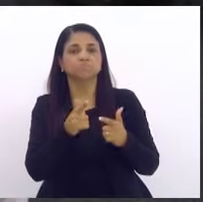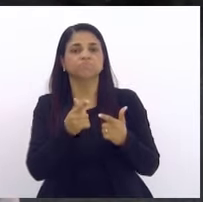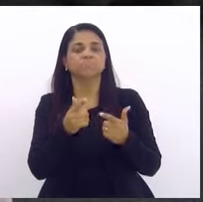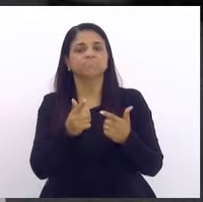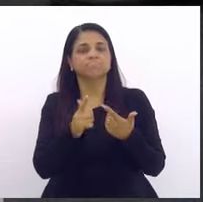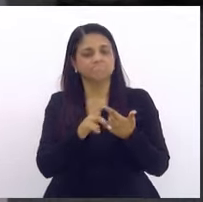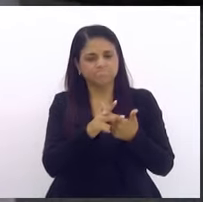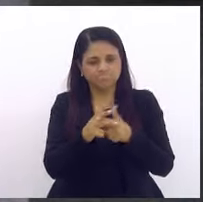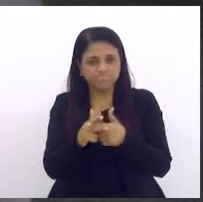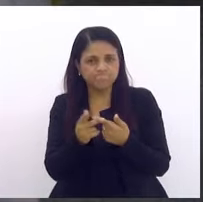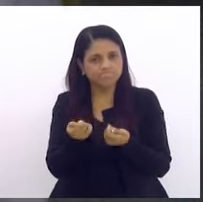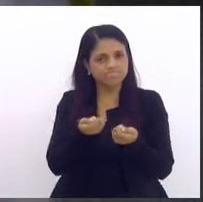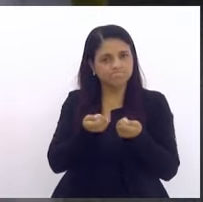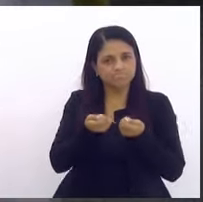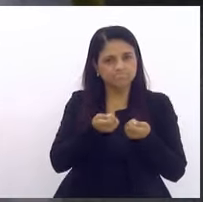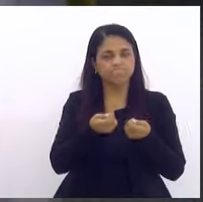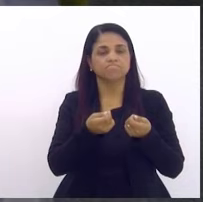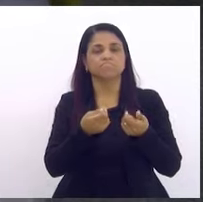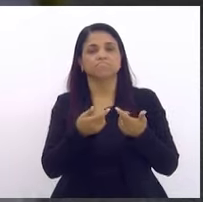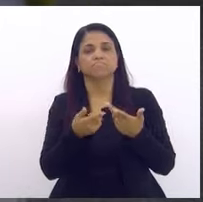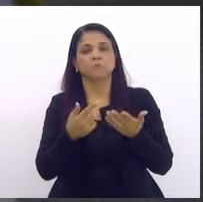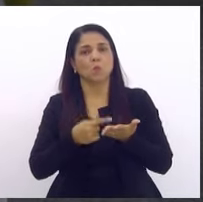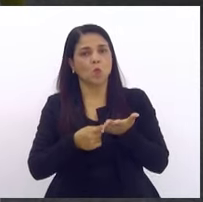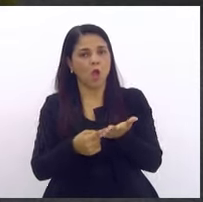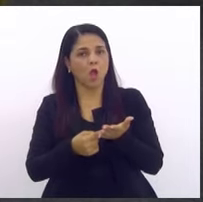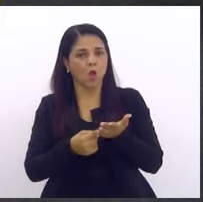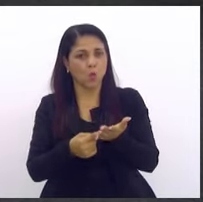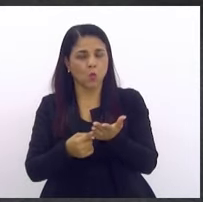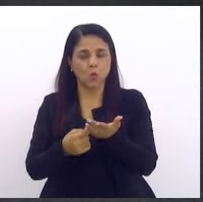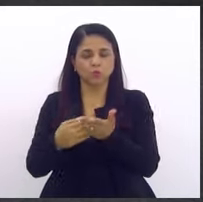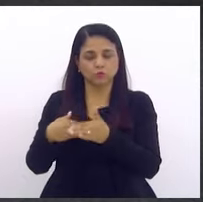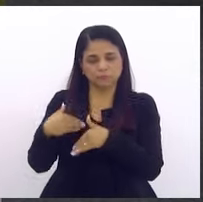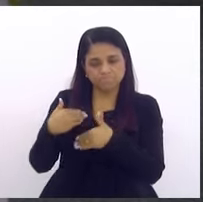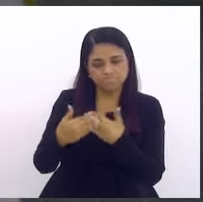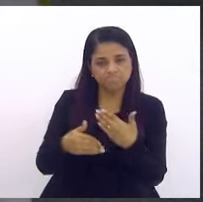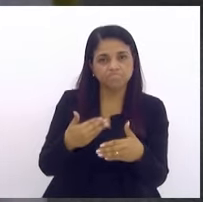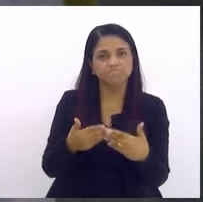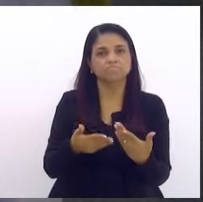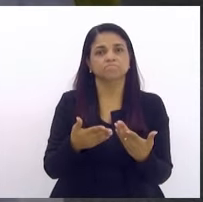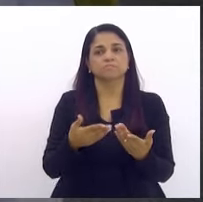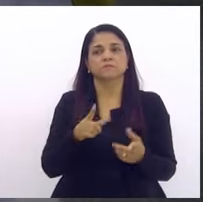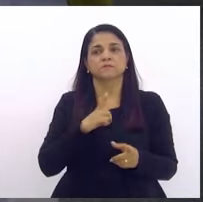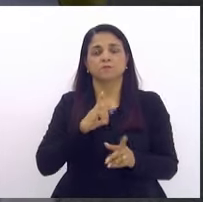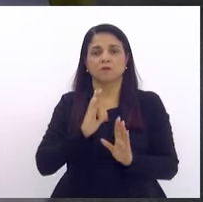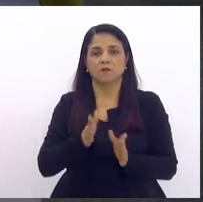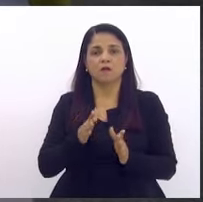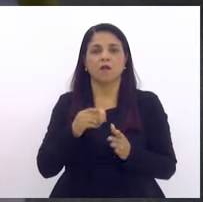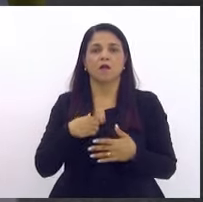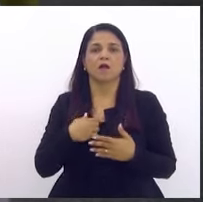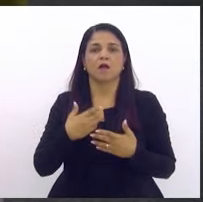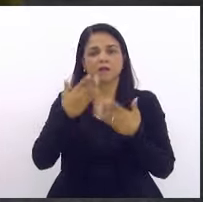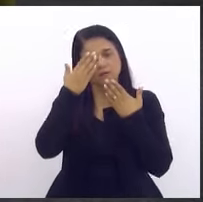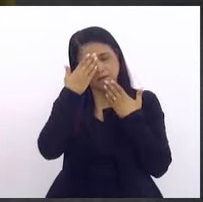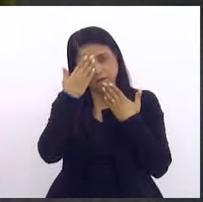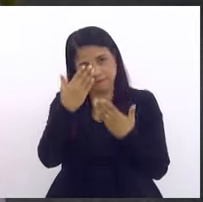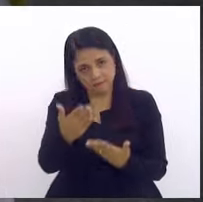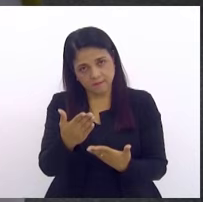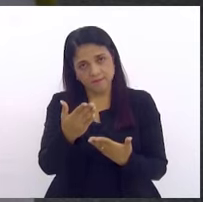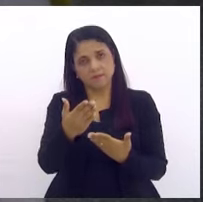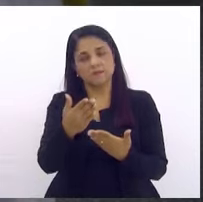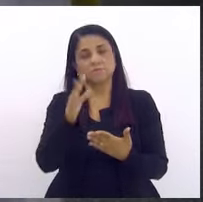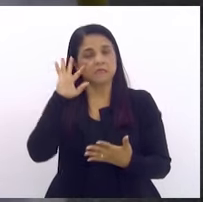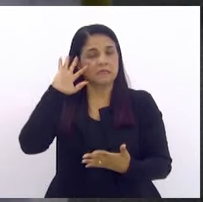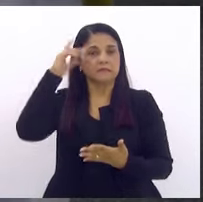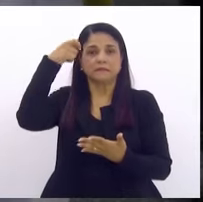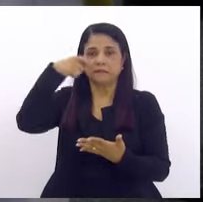algumas arestas, fizemos aqui um acordo de procedimento, mas eu não queria deixar também de agradecer pela